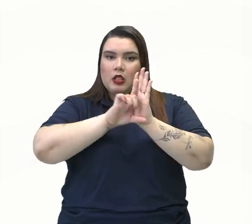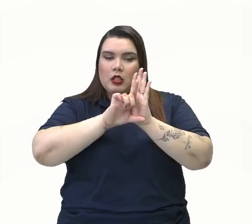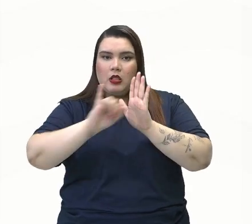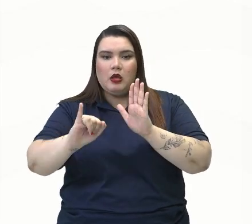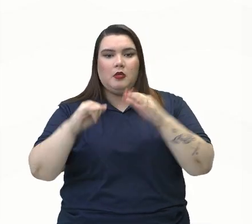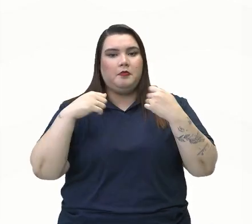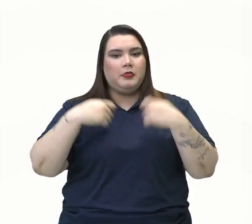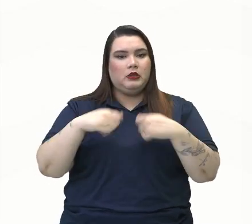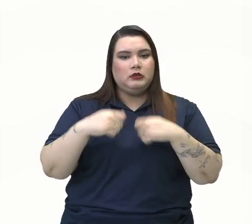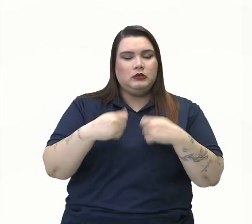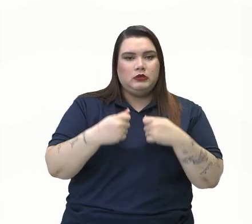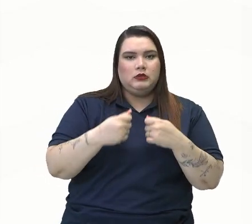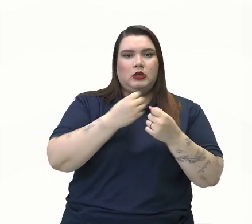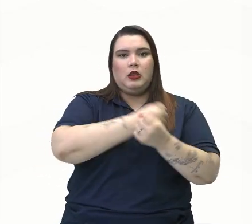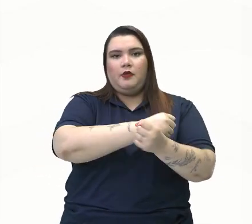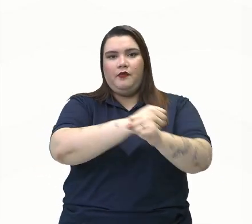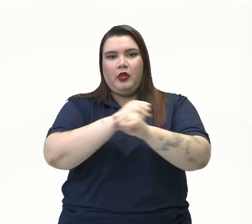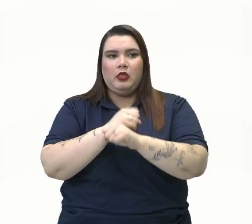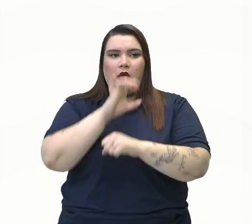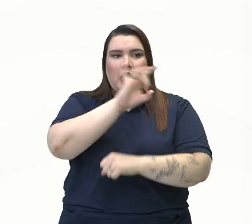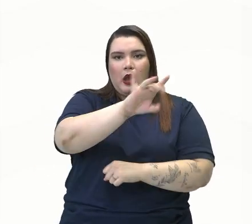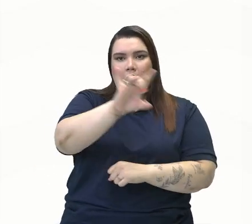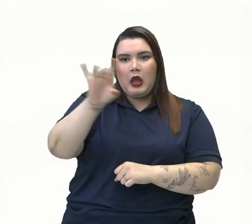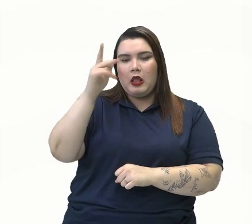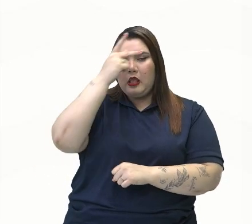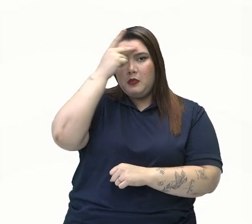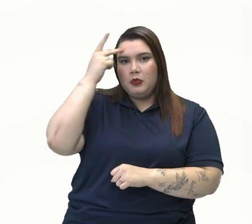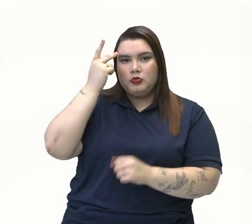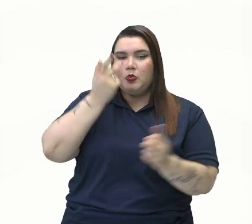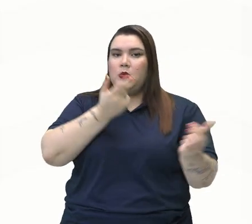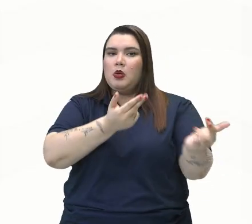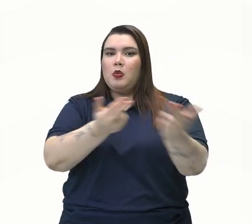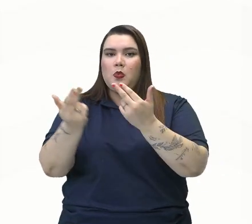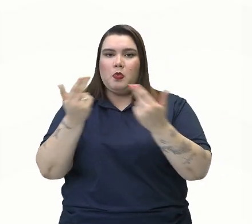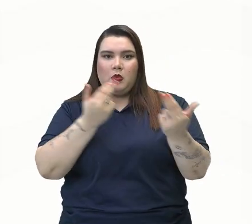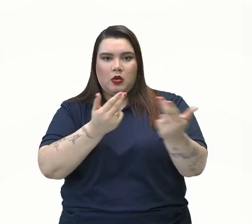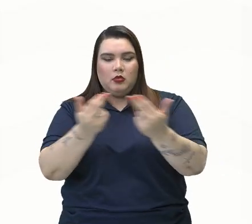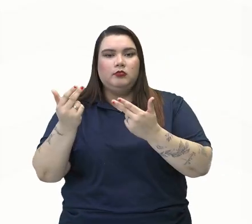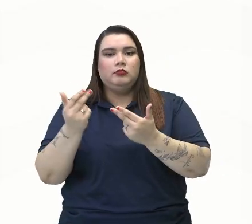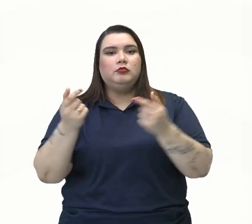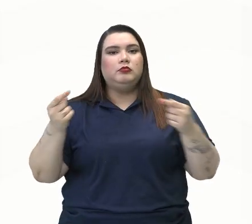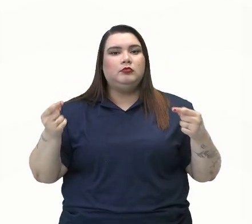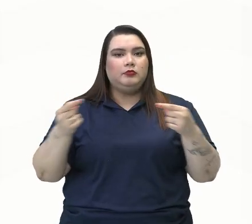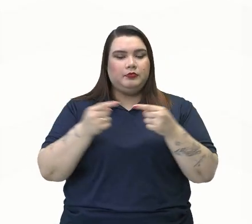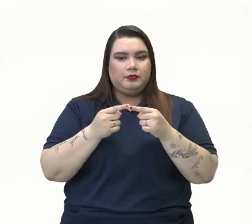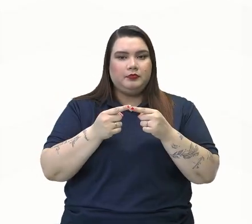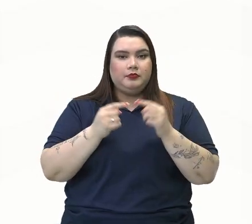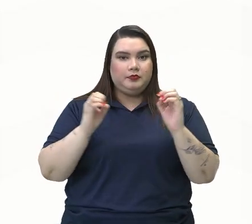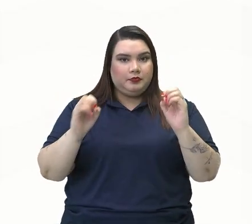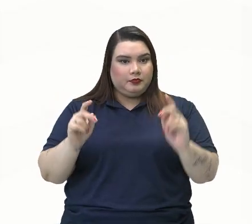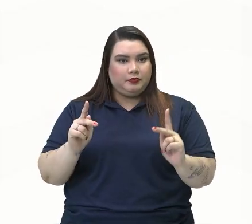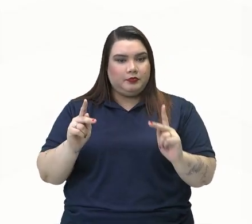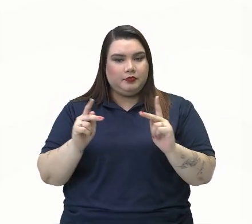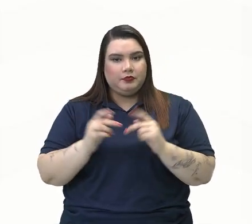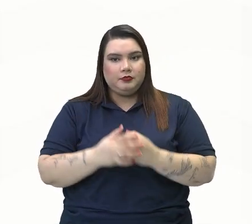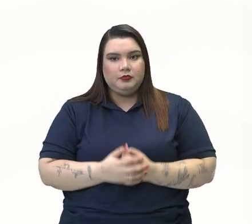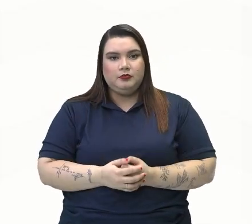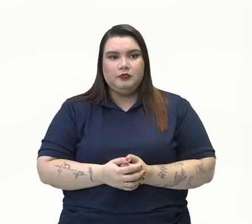um igualmente, tá? Então, todos nós temos o mesmo direito perante a lei.